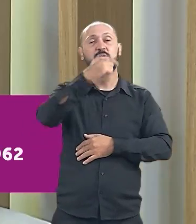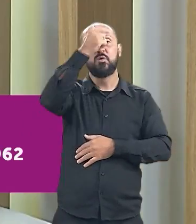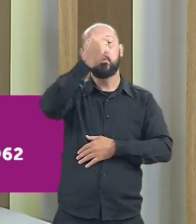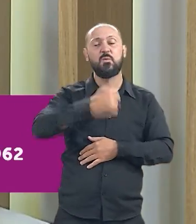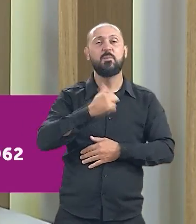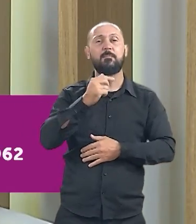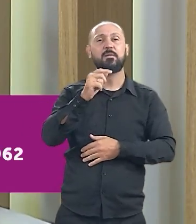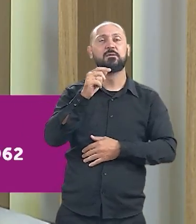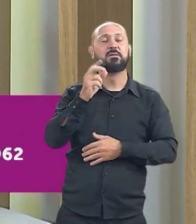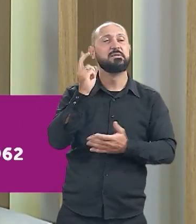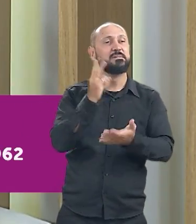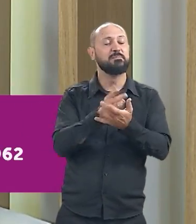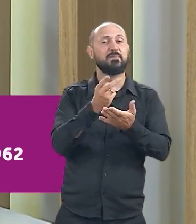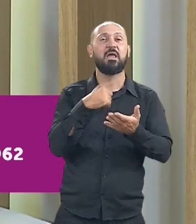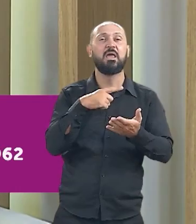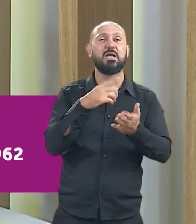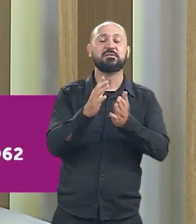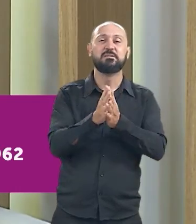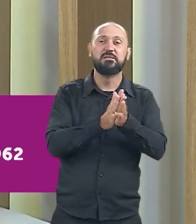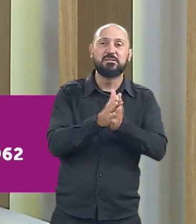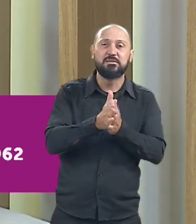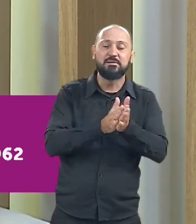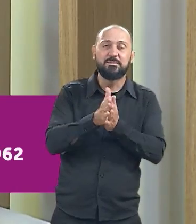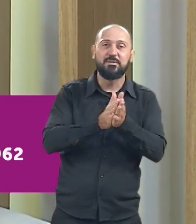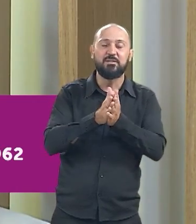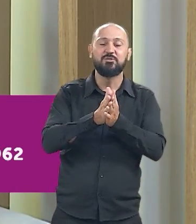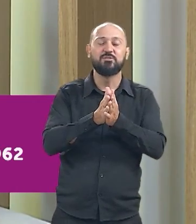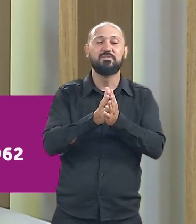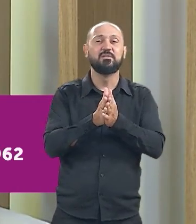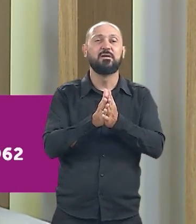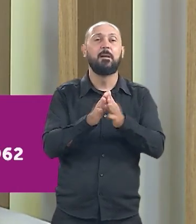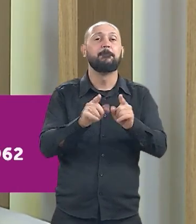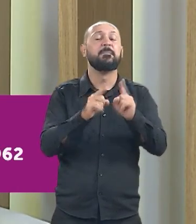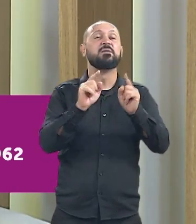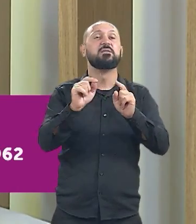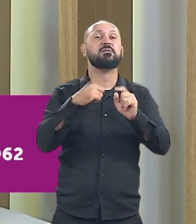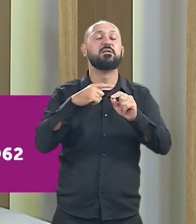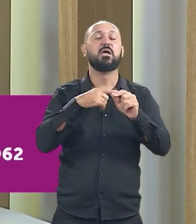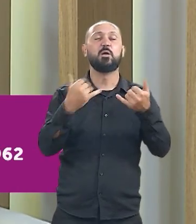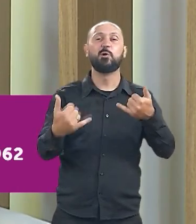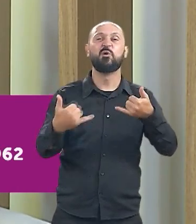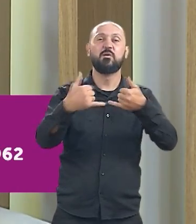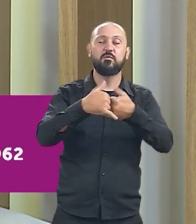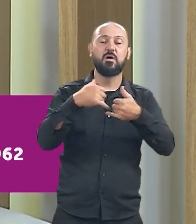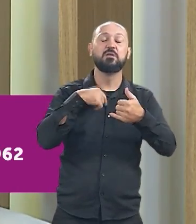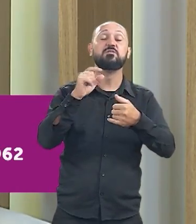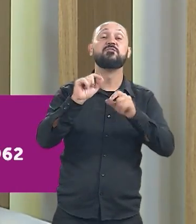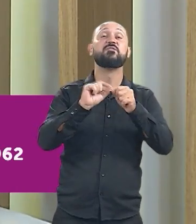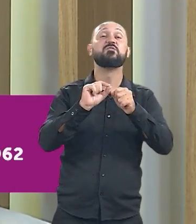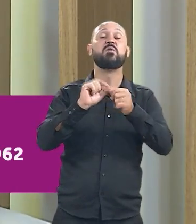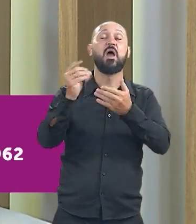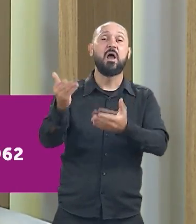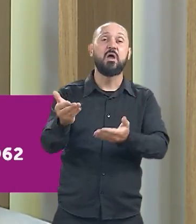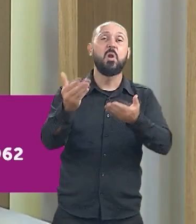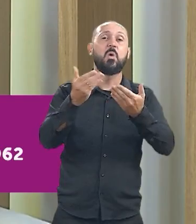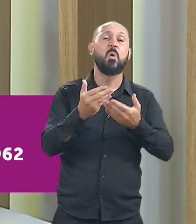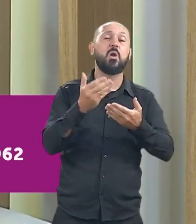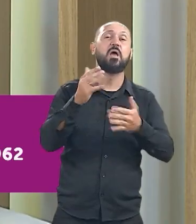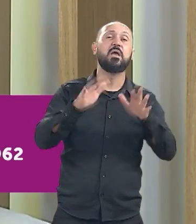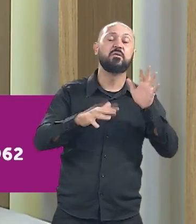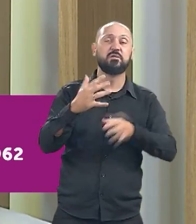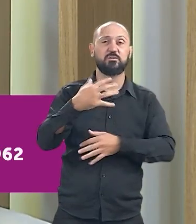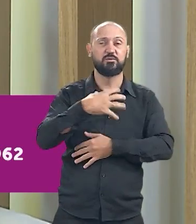sempre temos essa expectativa, né? Mas nós temos aquele contato, nós acolhemos o que às vezes a gente